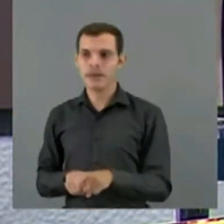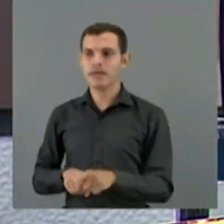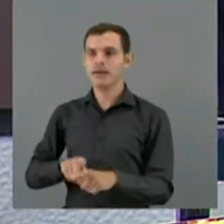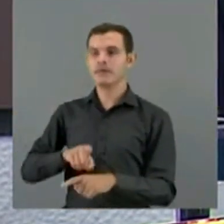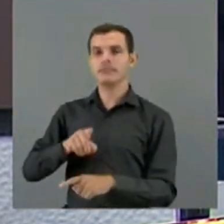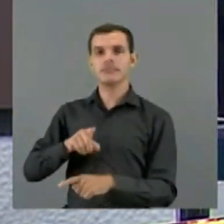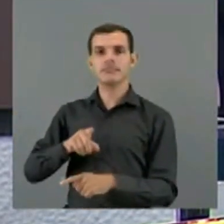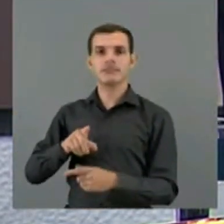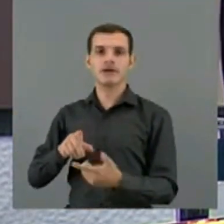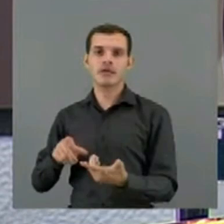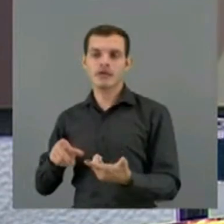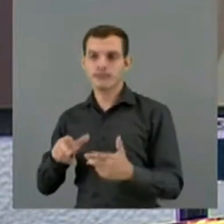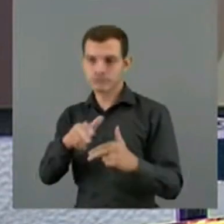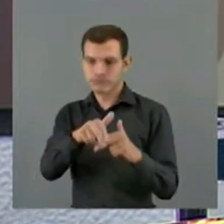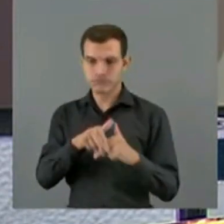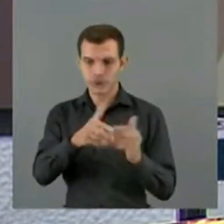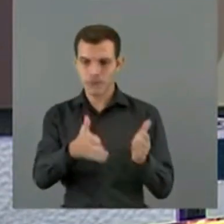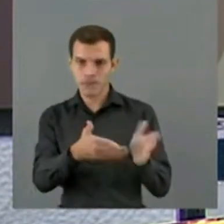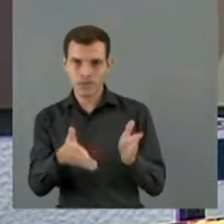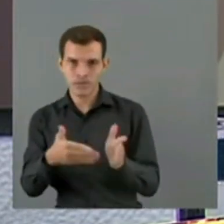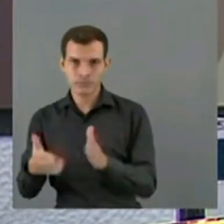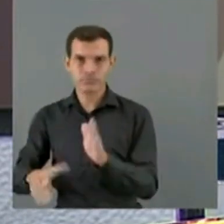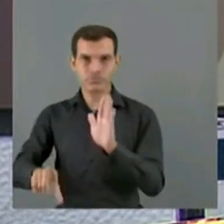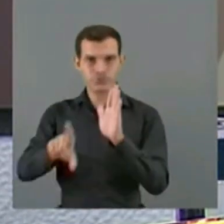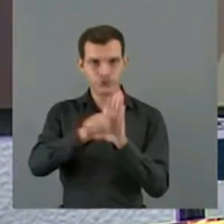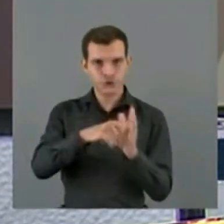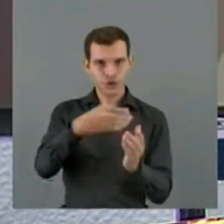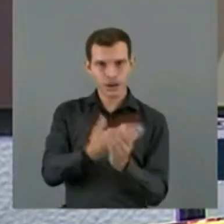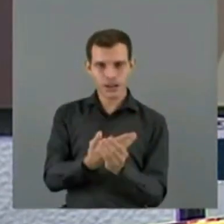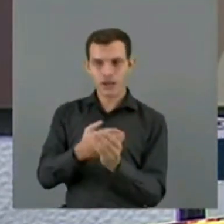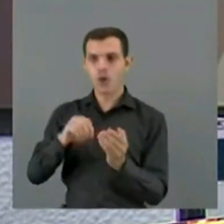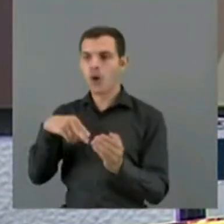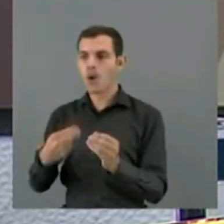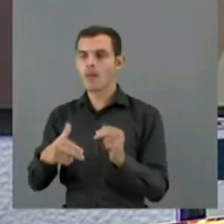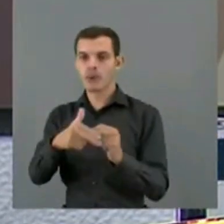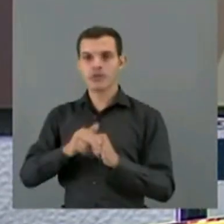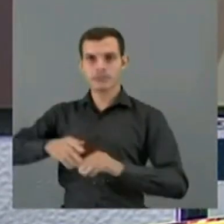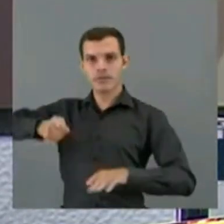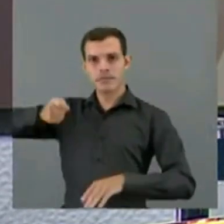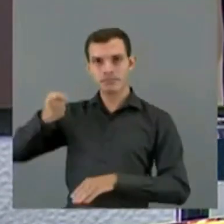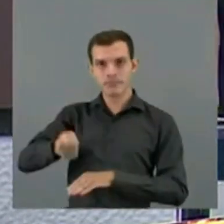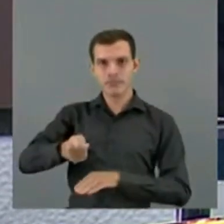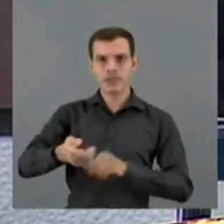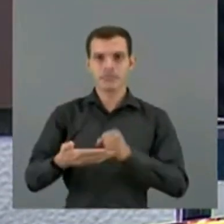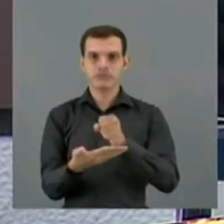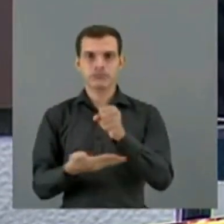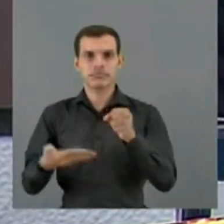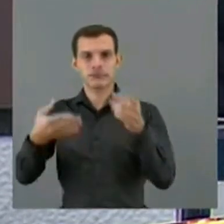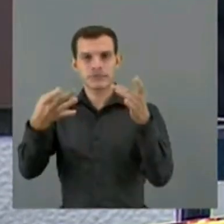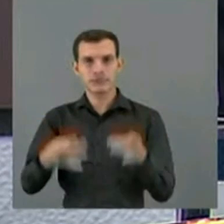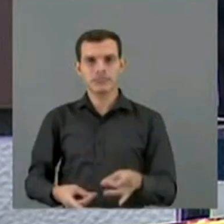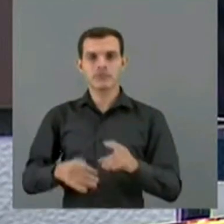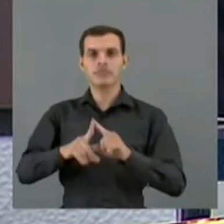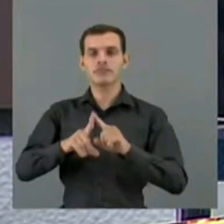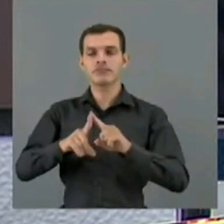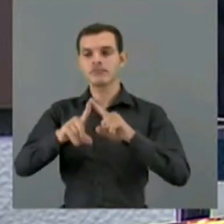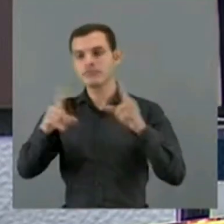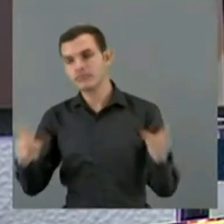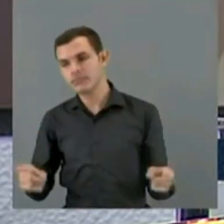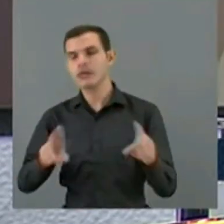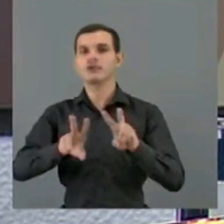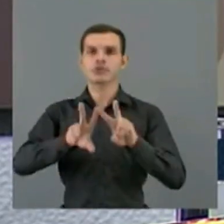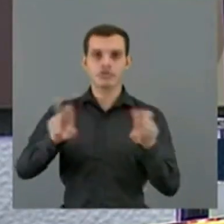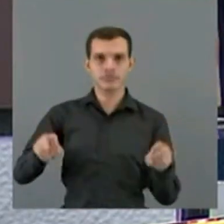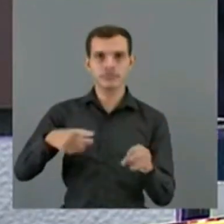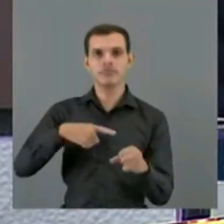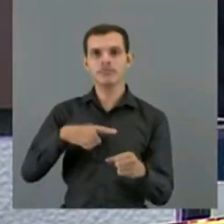por um devido processo legal, ou por uma decisão fundamentada. De maneira que, em se tratando da liberdade